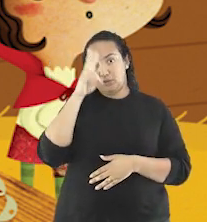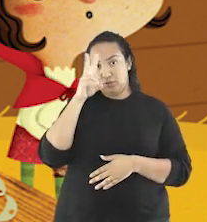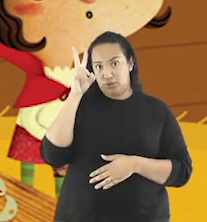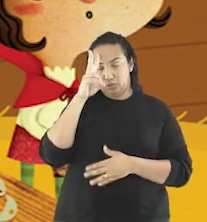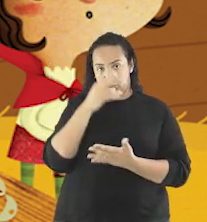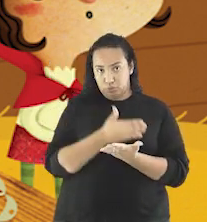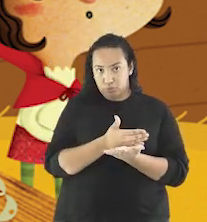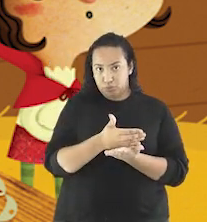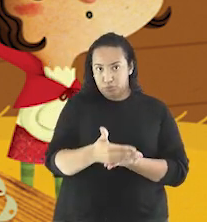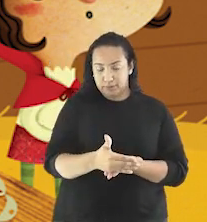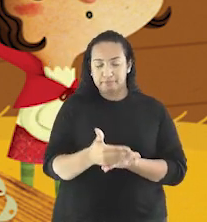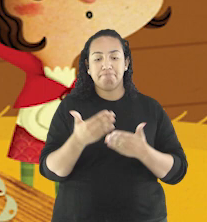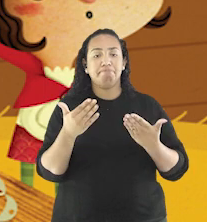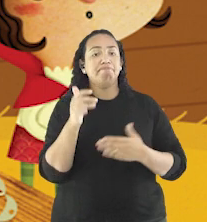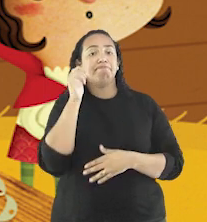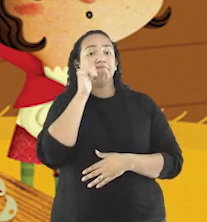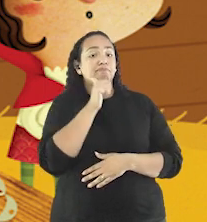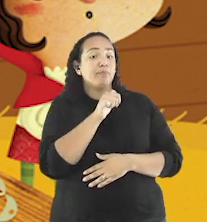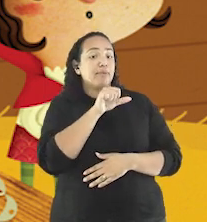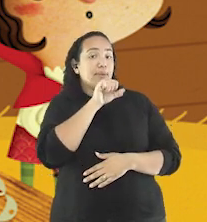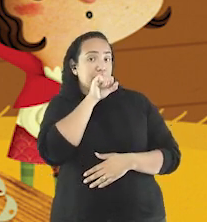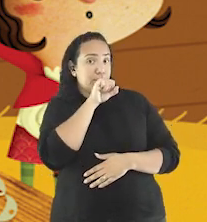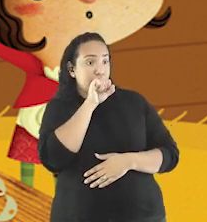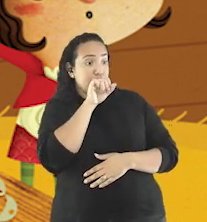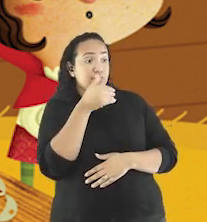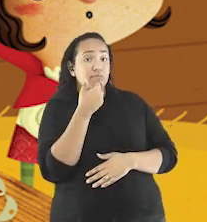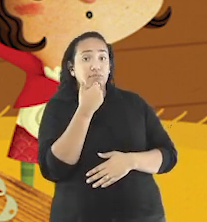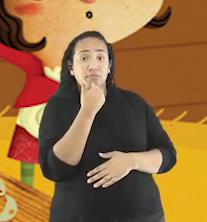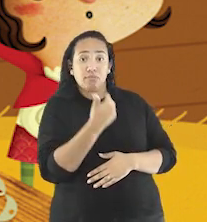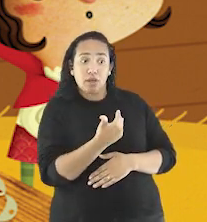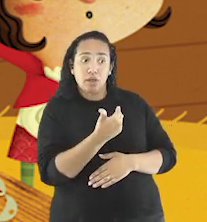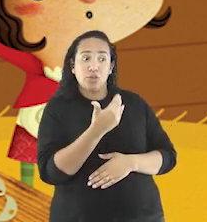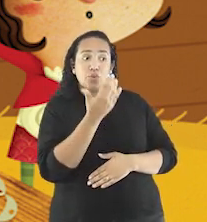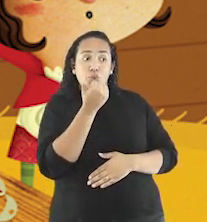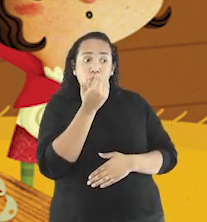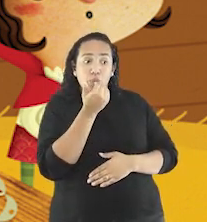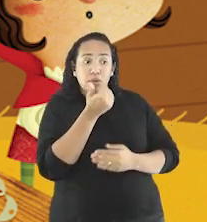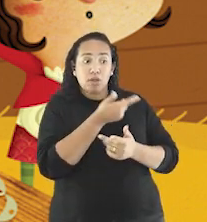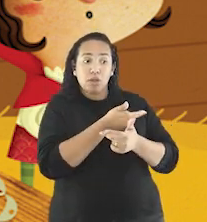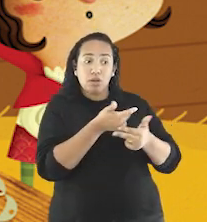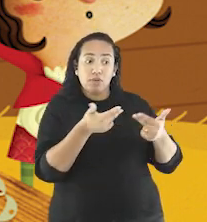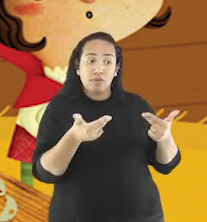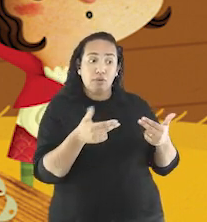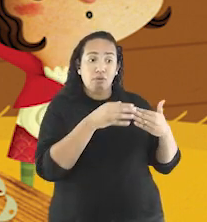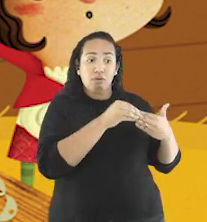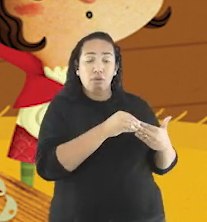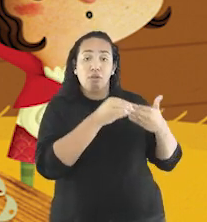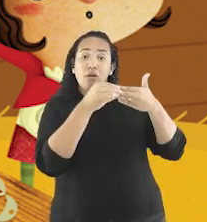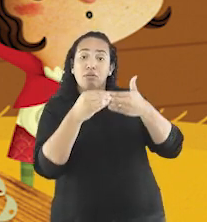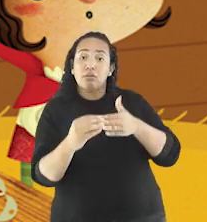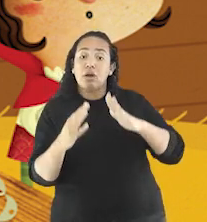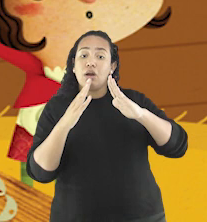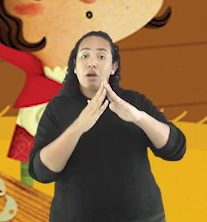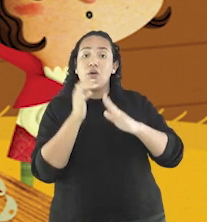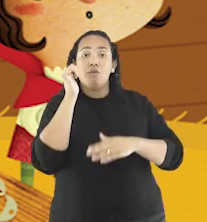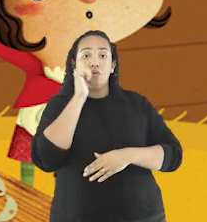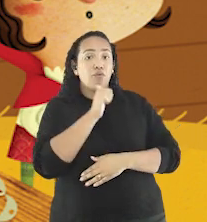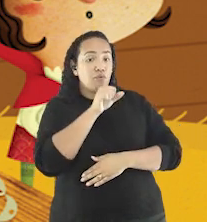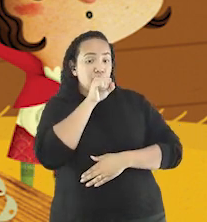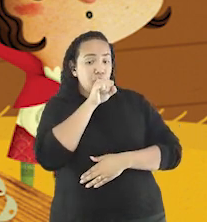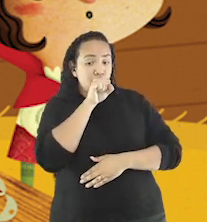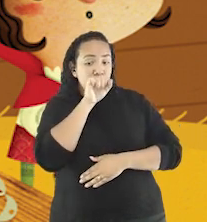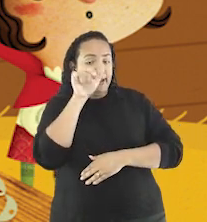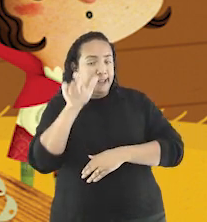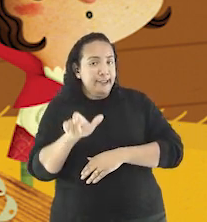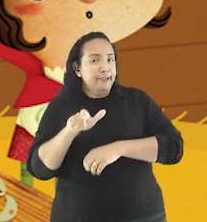da história. Quando a mãe de Chapeuzinho Vermelho a pediu que levasse a cesta de bolo para a sua